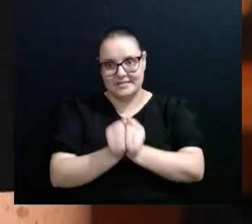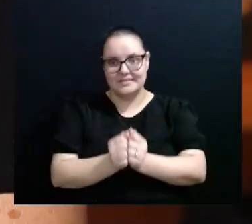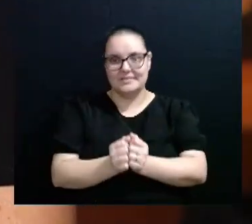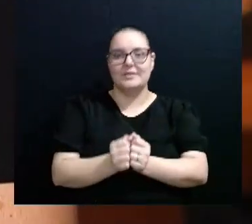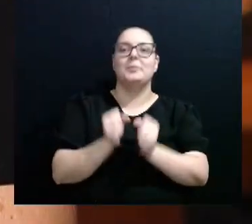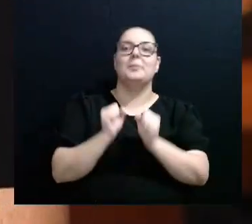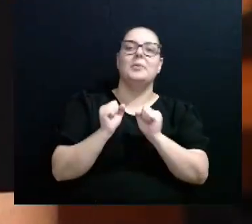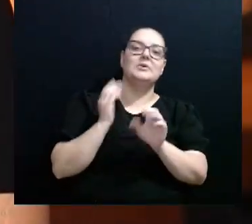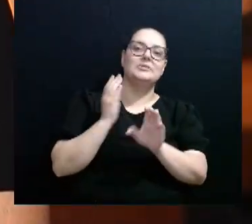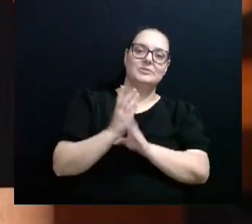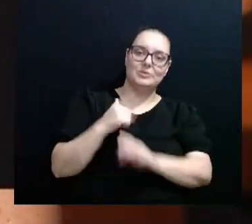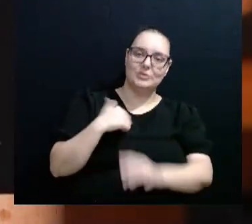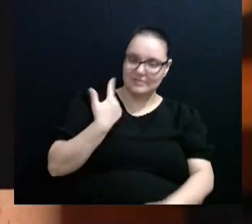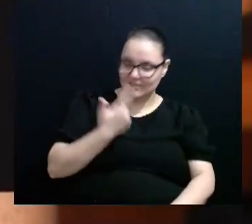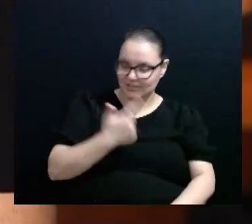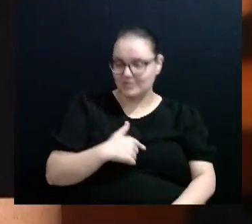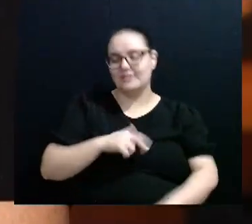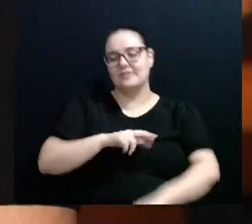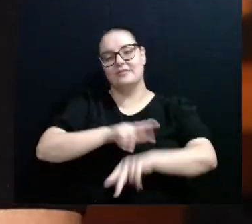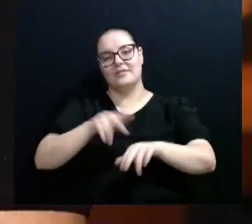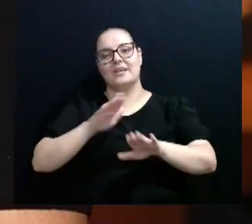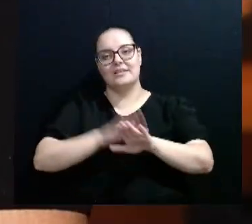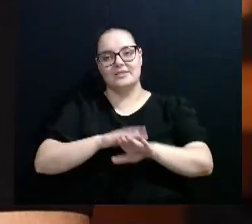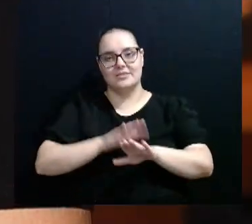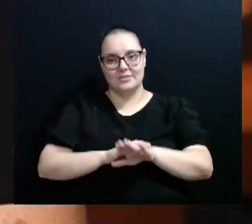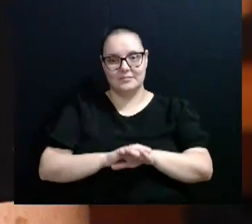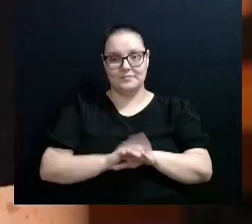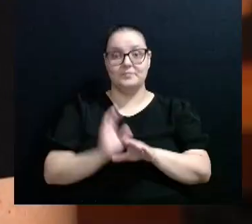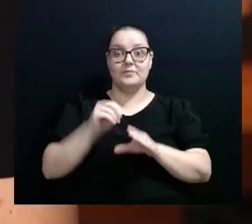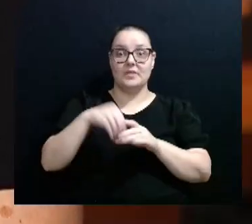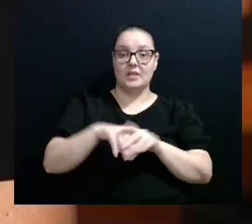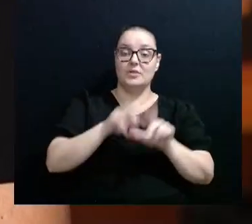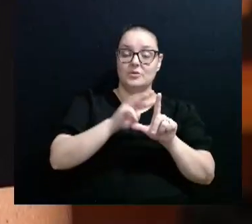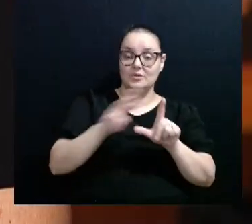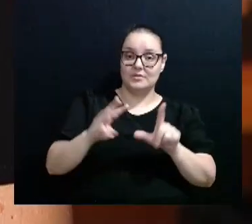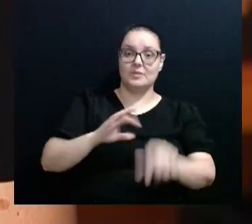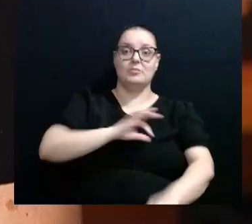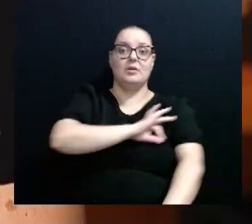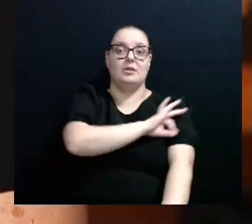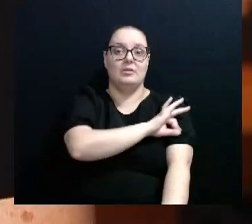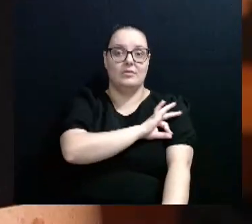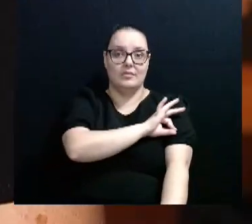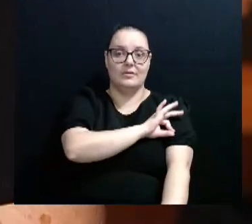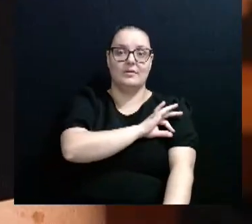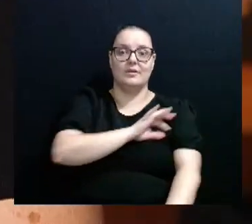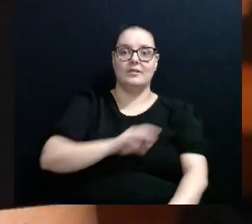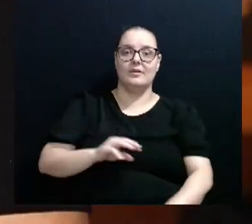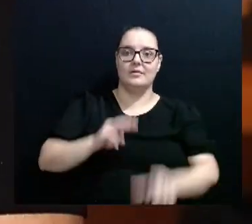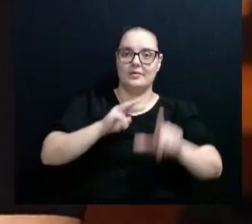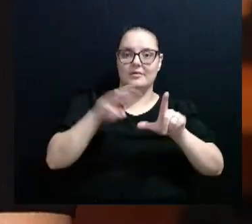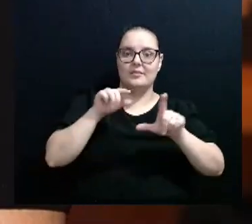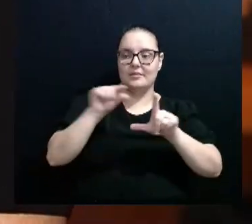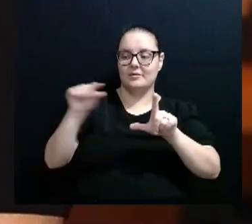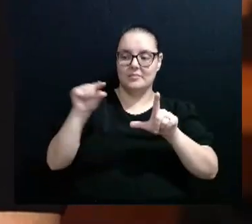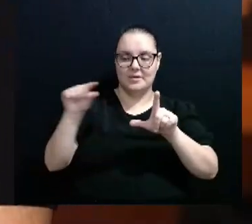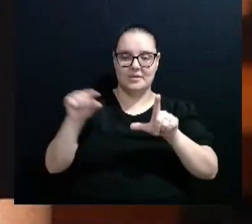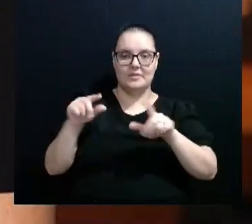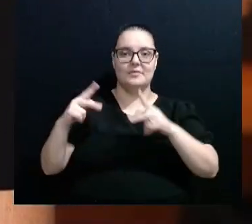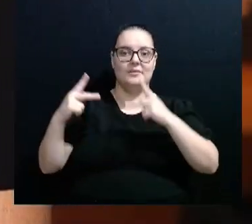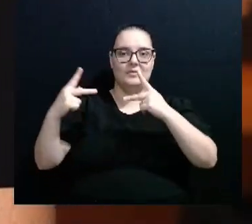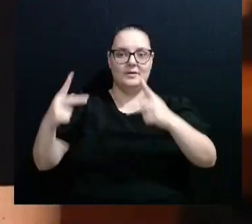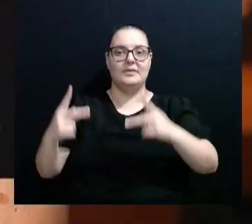gente bastante atividades. Dentro do nosso site da prefeitura, quando você acessa, tem lá um banner bem grande, campanha